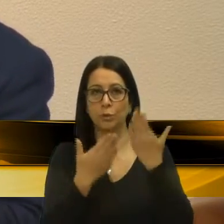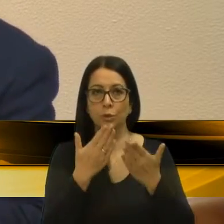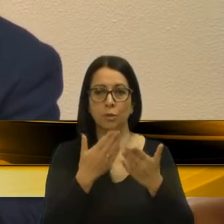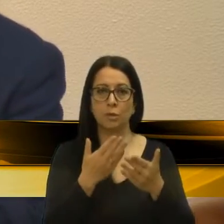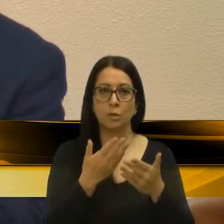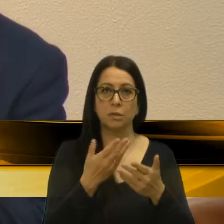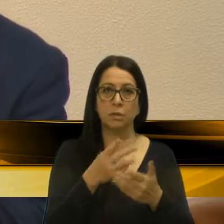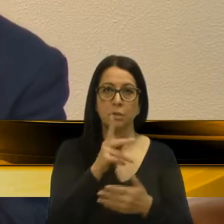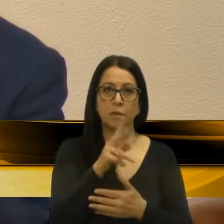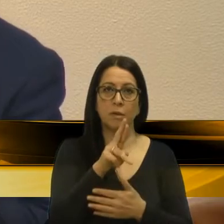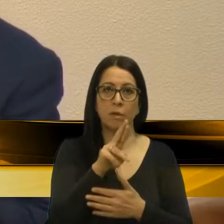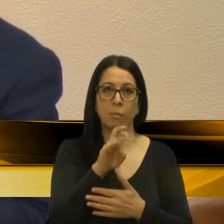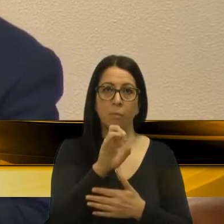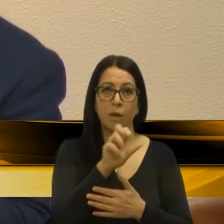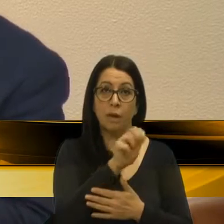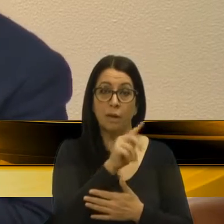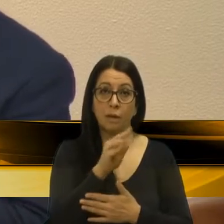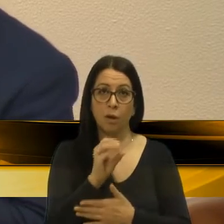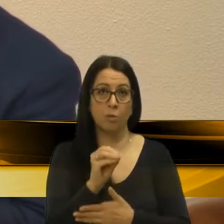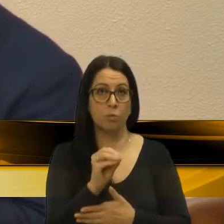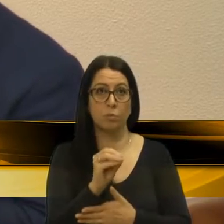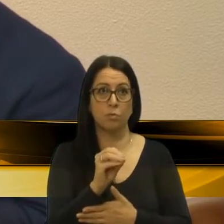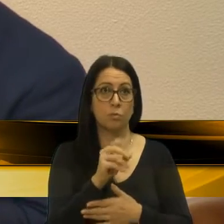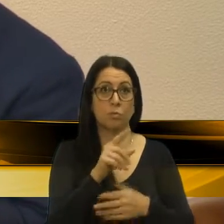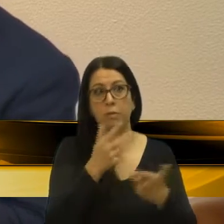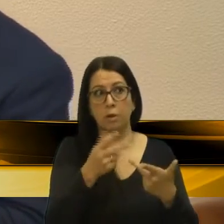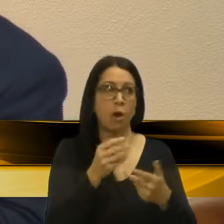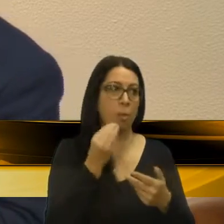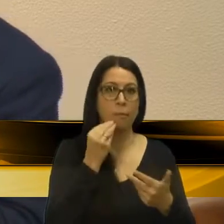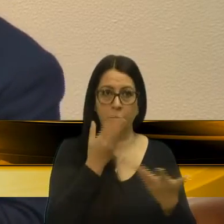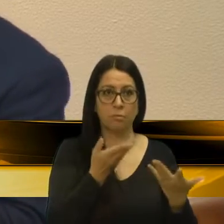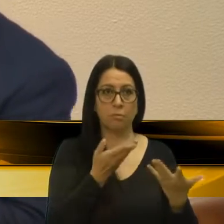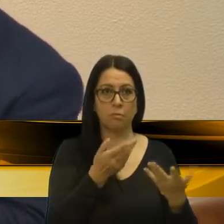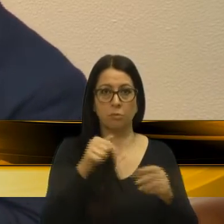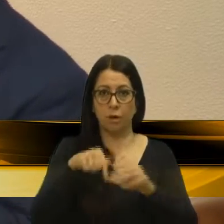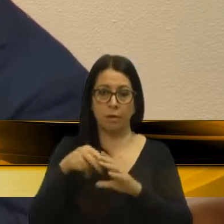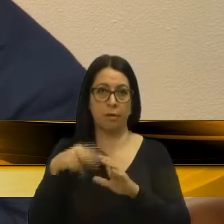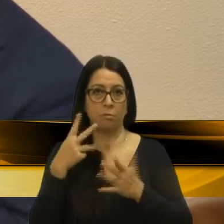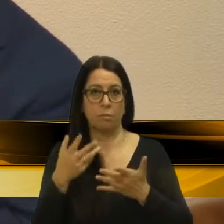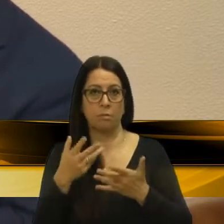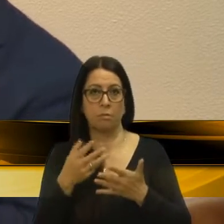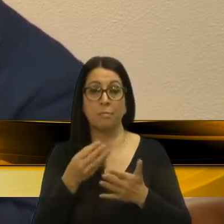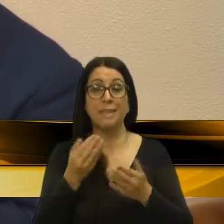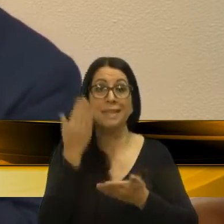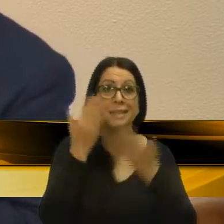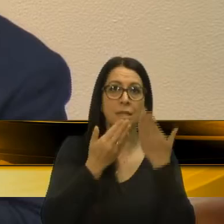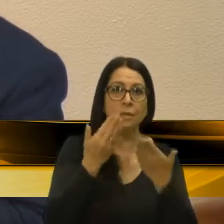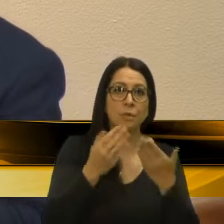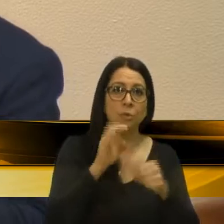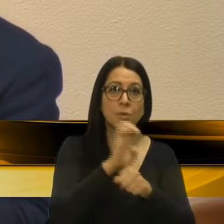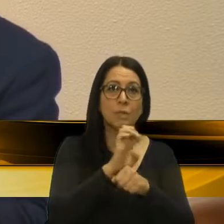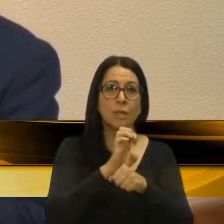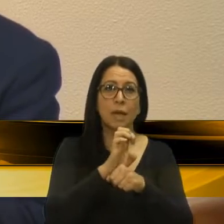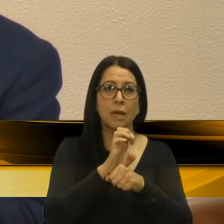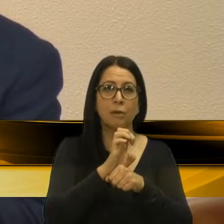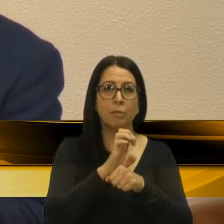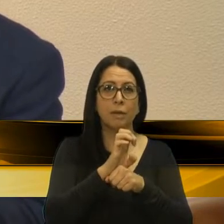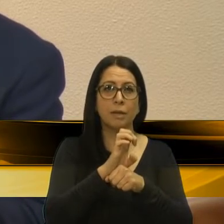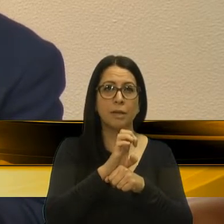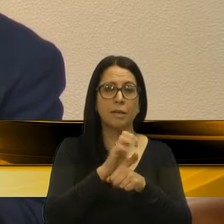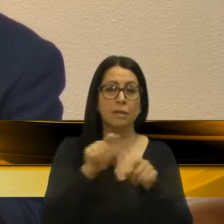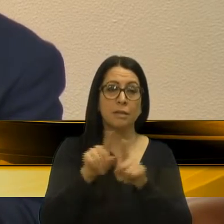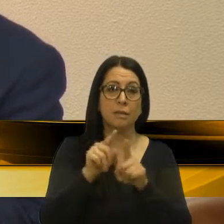enfim, do que a Câmara de Vereadores. Isso é óbvio. Isso é óbvio. Agora, as licitações do Estado do Paraná, vocês acham que são